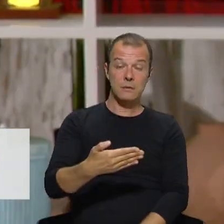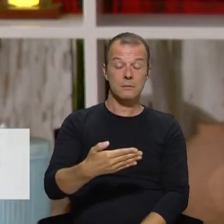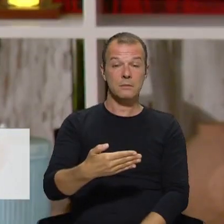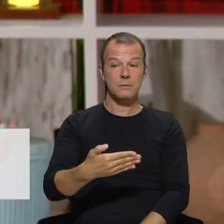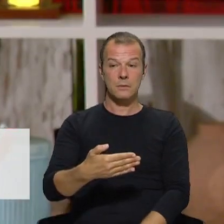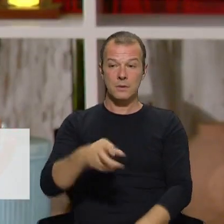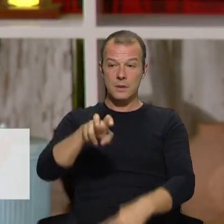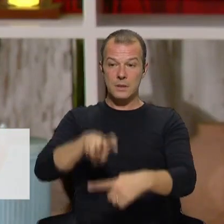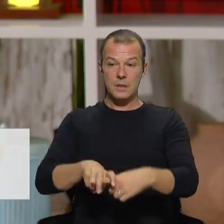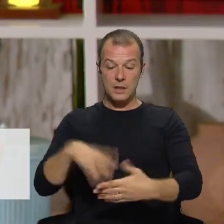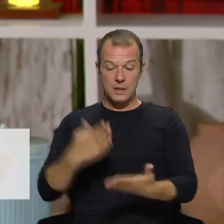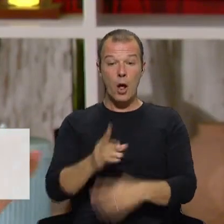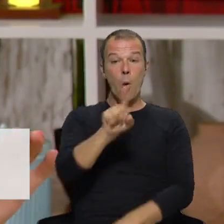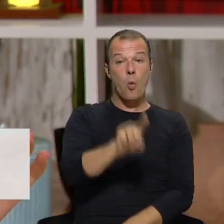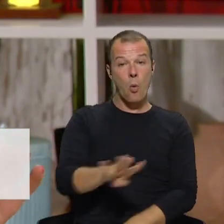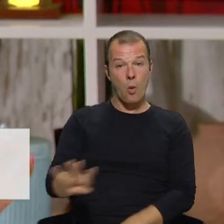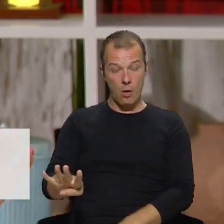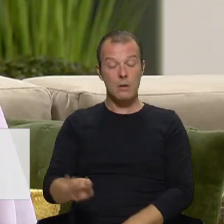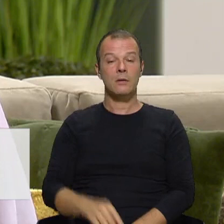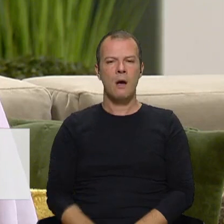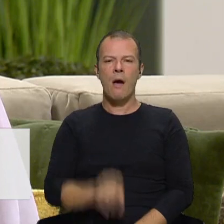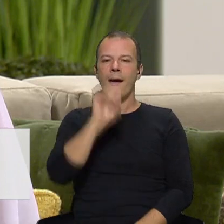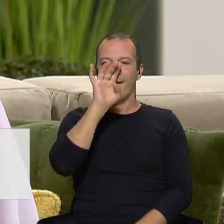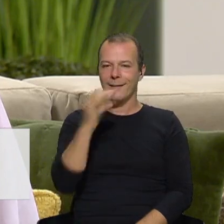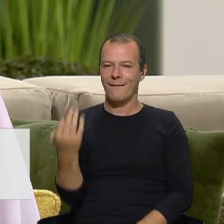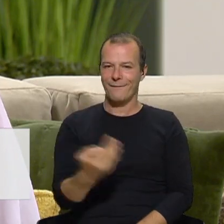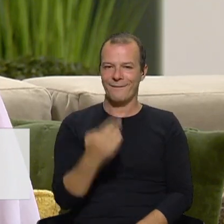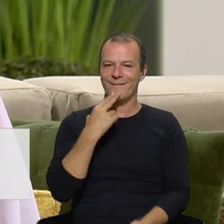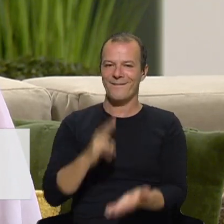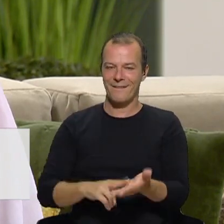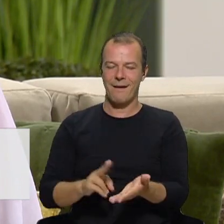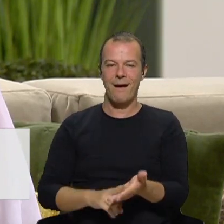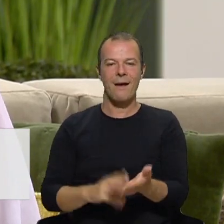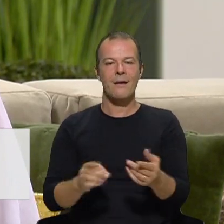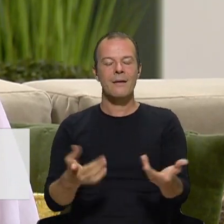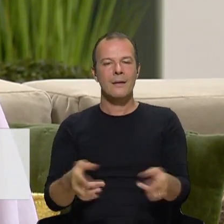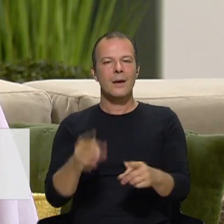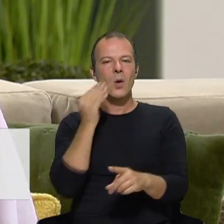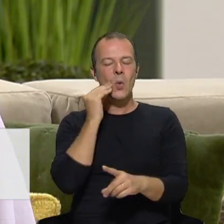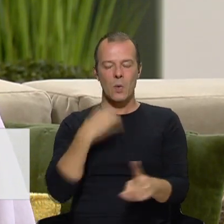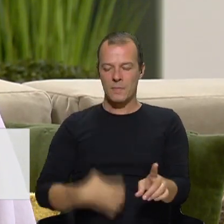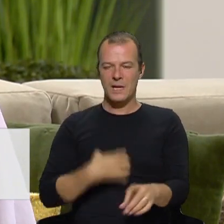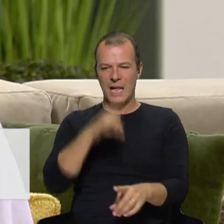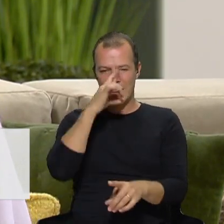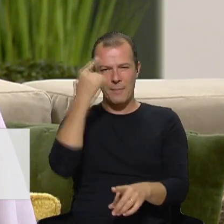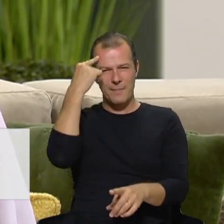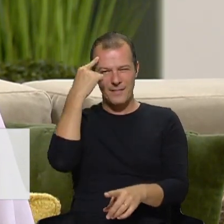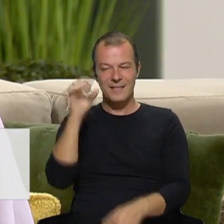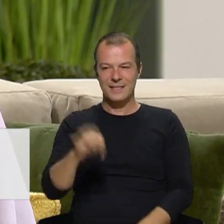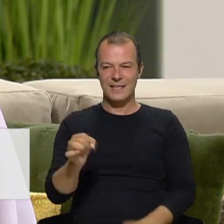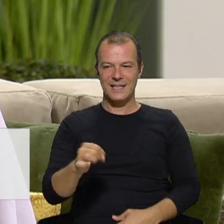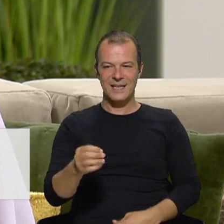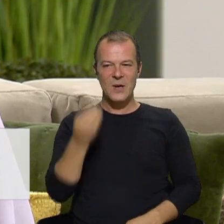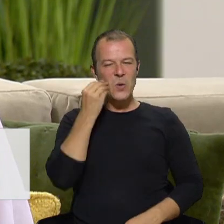estavas sentadinha na escola primária. É verdade. Já viste bem? É verdade. E como é que foi? Como é que tu sentes? Tu lembras-te sim, bem? Sim.